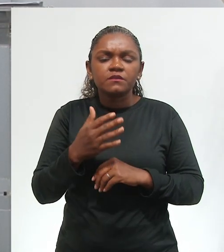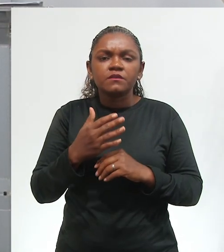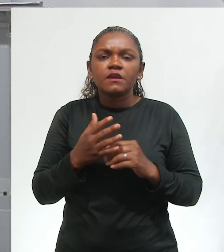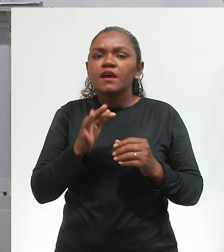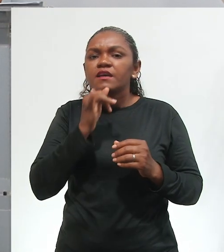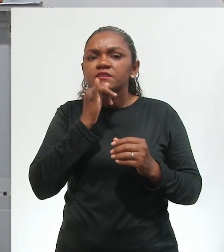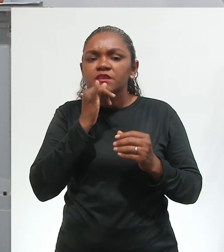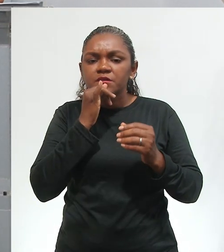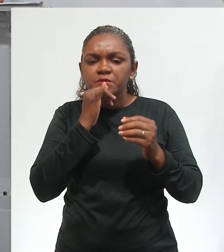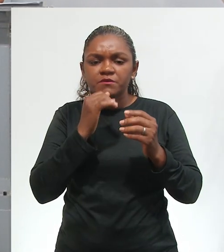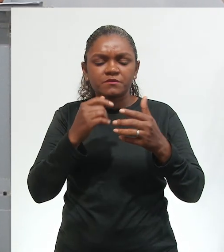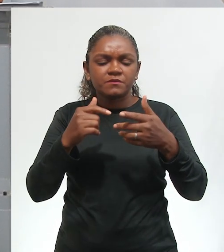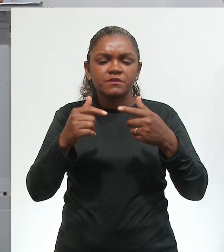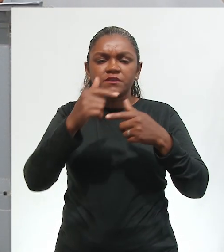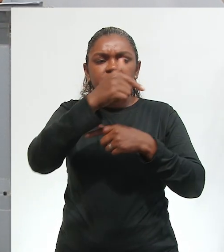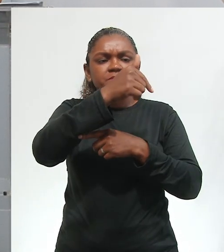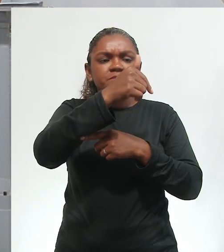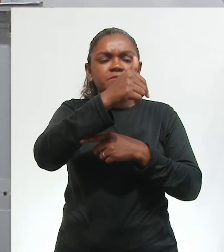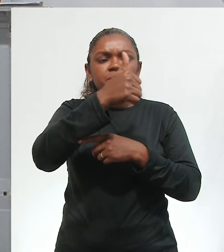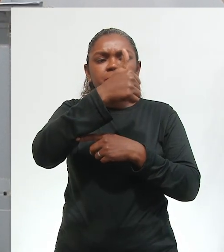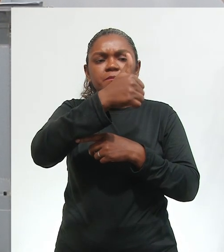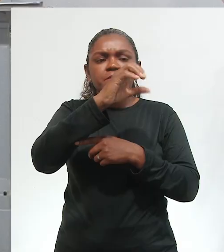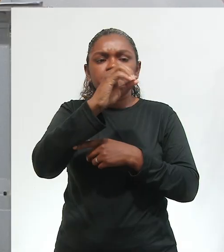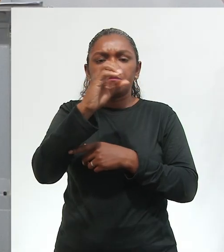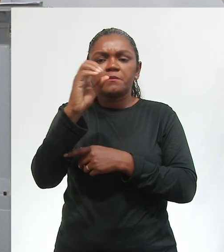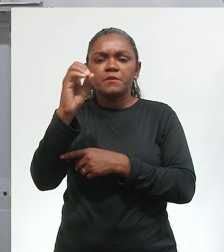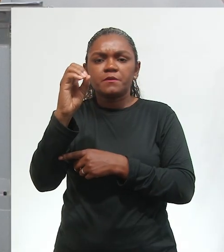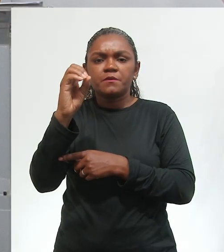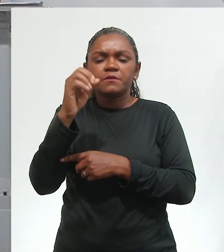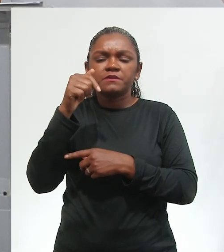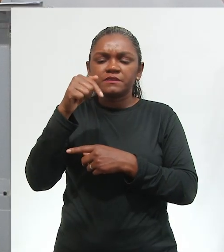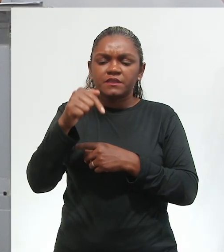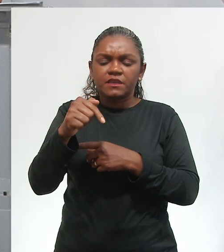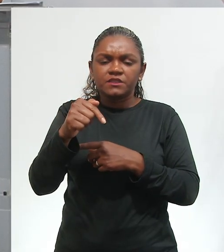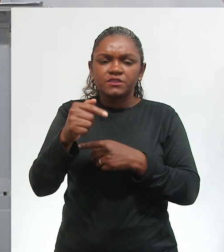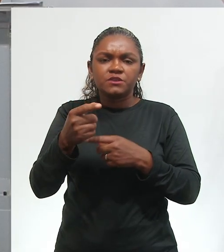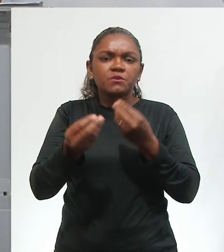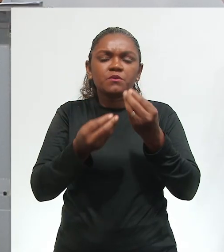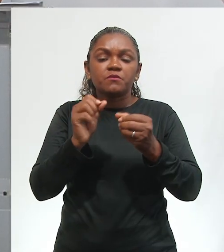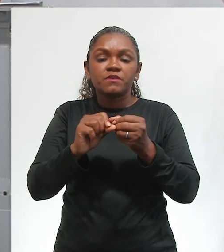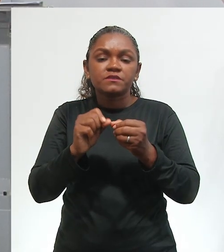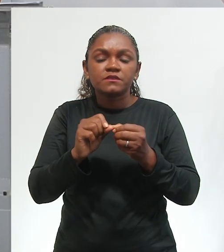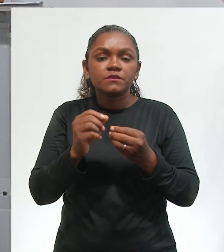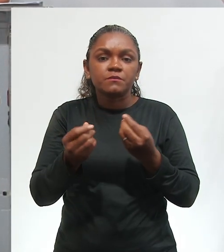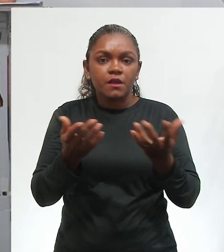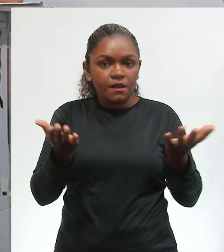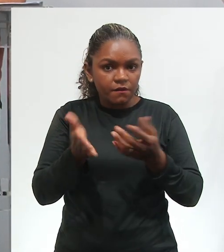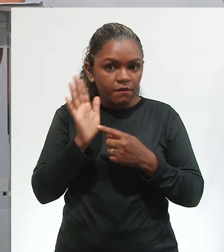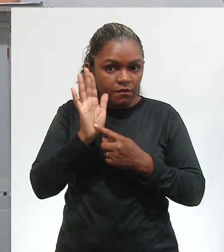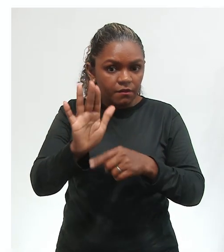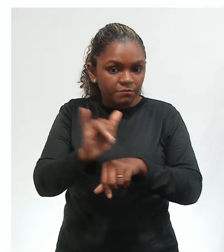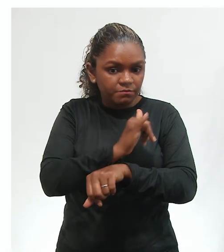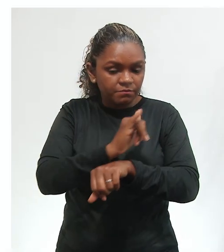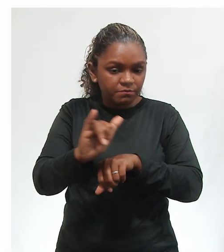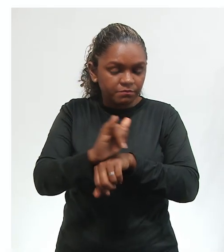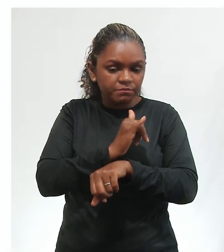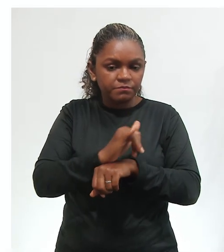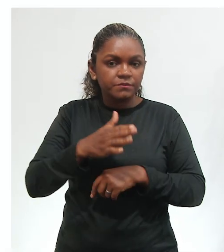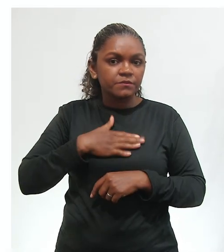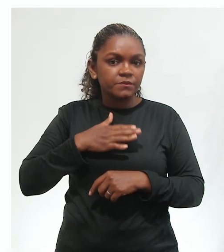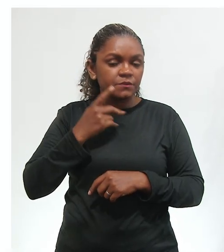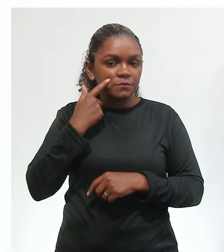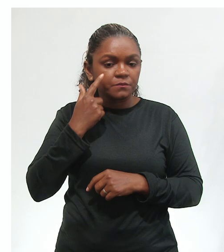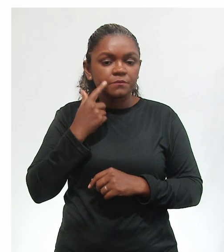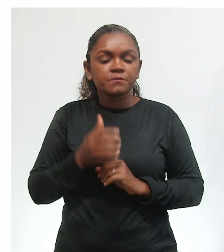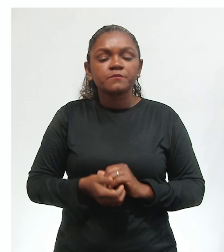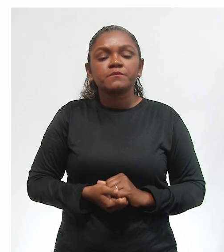pedir emprestado para o aluno, ele é dificílimo de uma compreensão inicial. Então, olha a proposta que eu vou fazer para vocês. Acompanhe meu